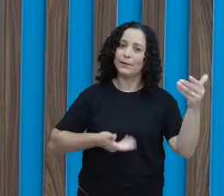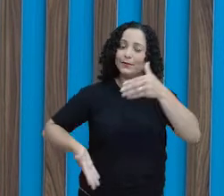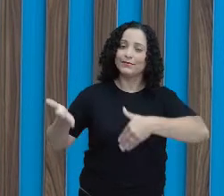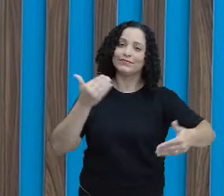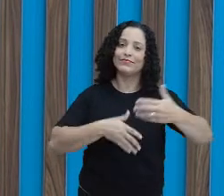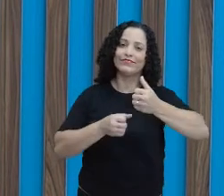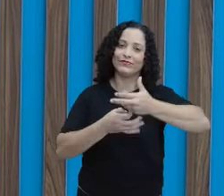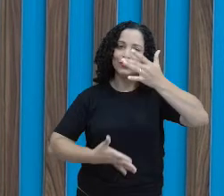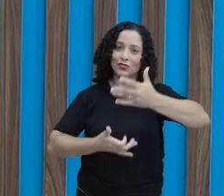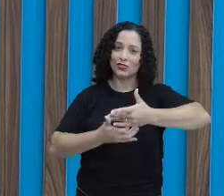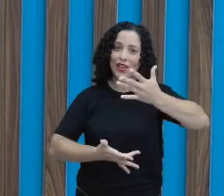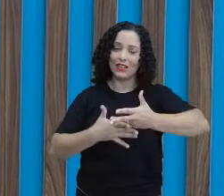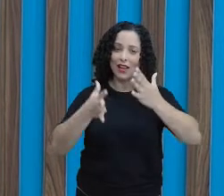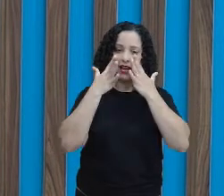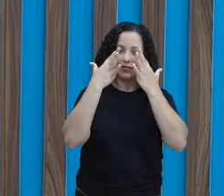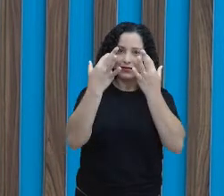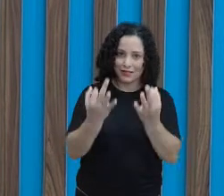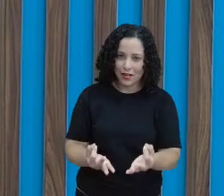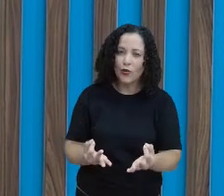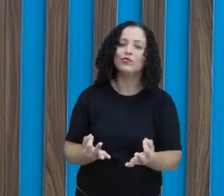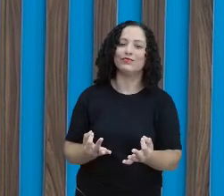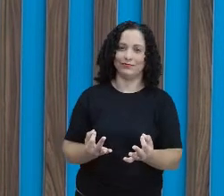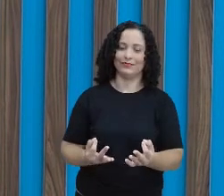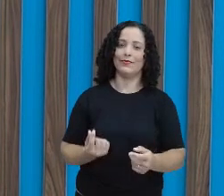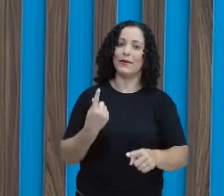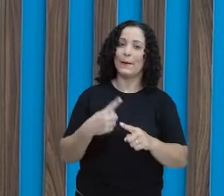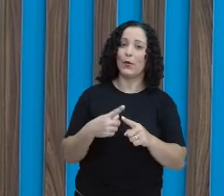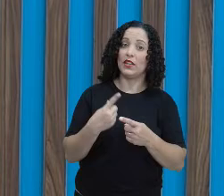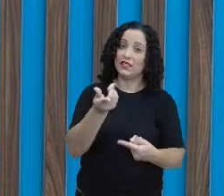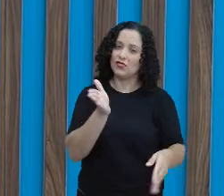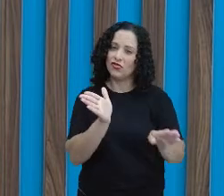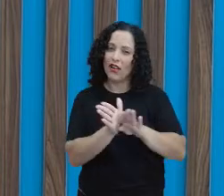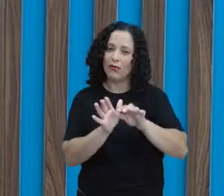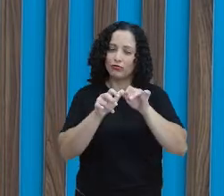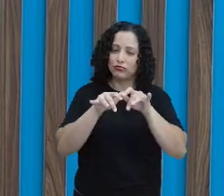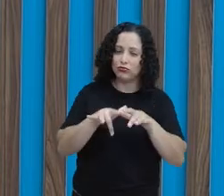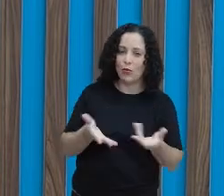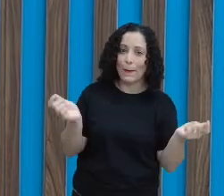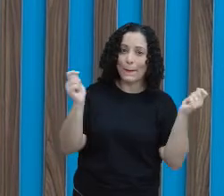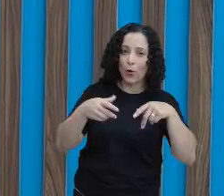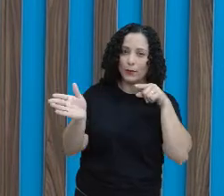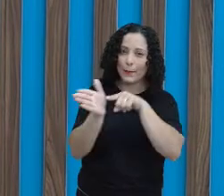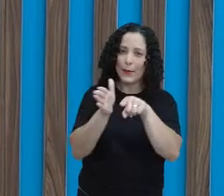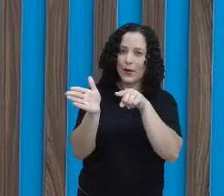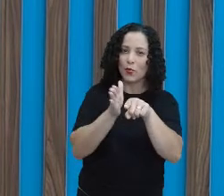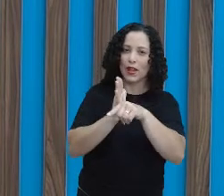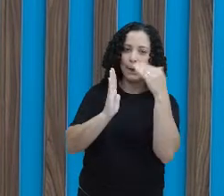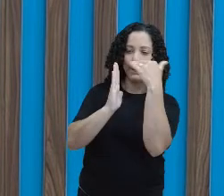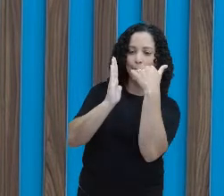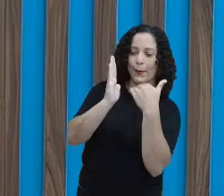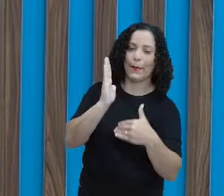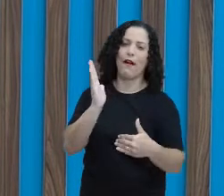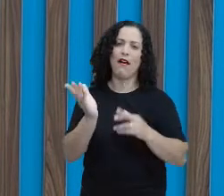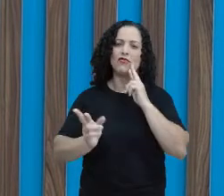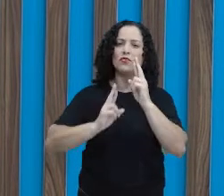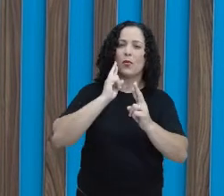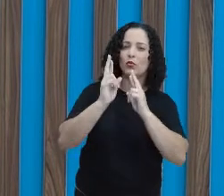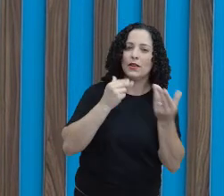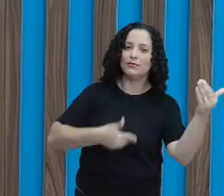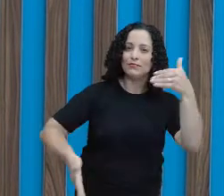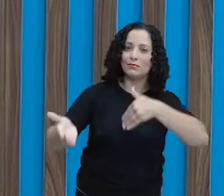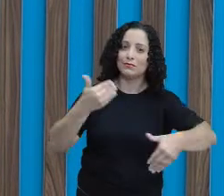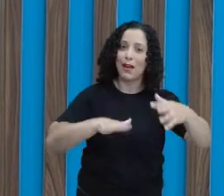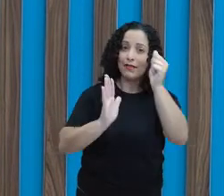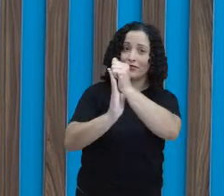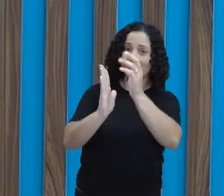Olha, eu estou atenta, porque quem entrar vai poder colocar perguntas, vai poder responder alguns questionamentos, algumas